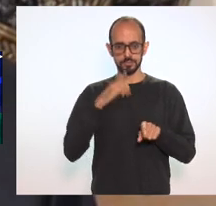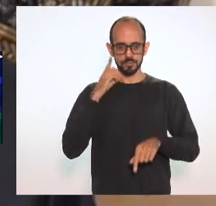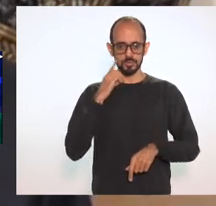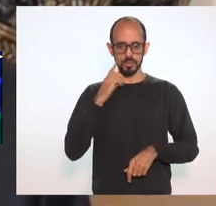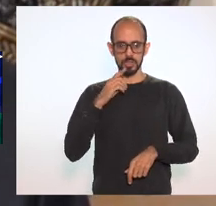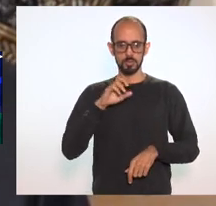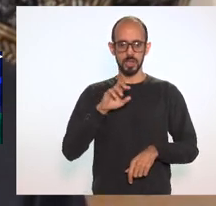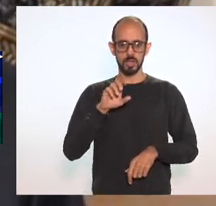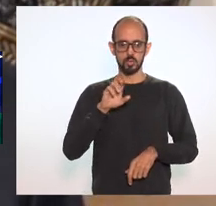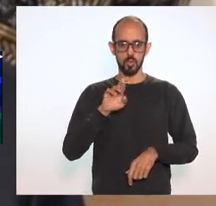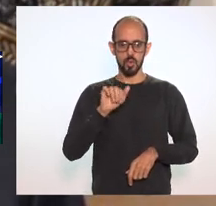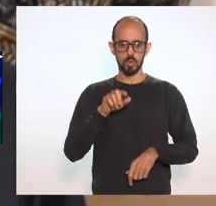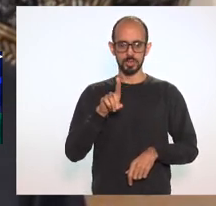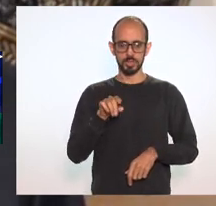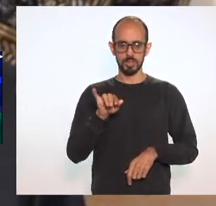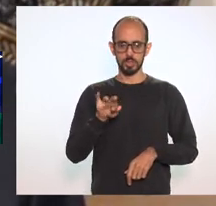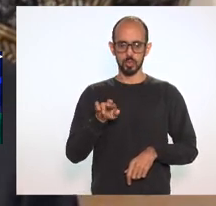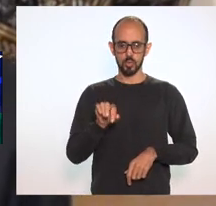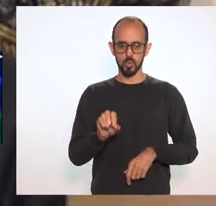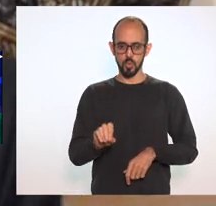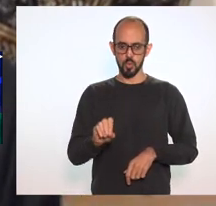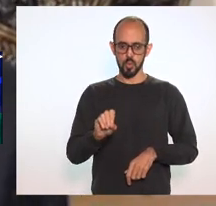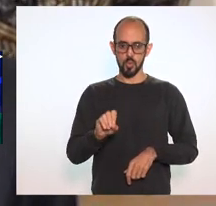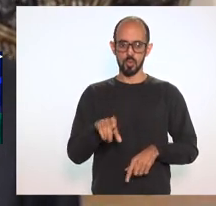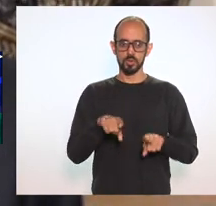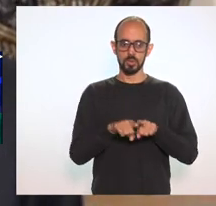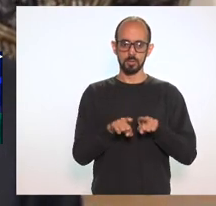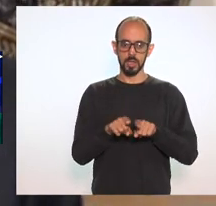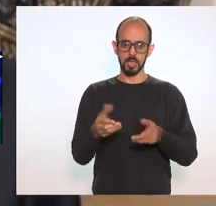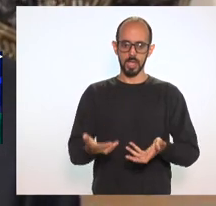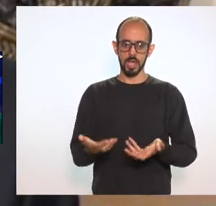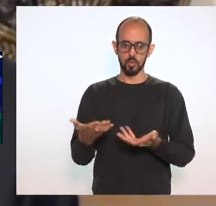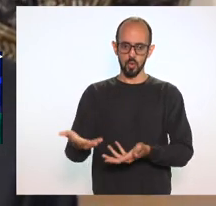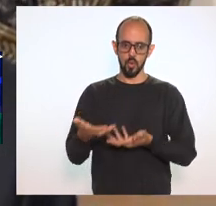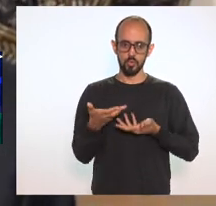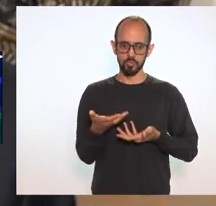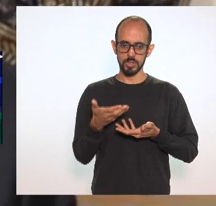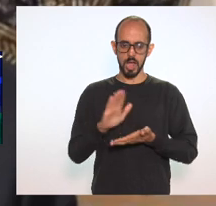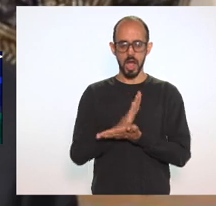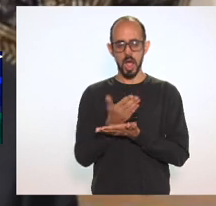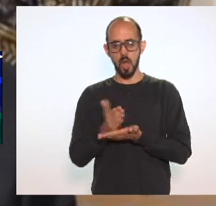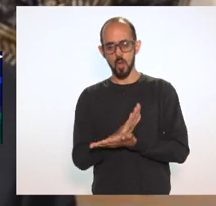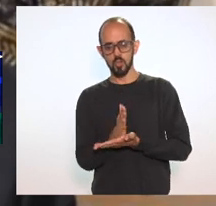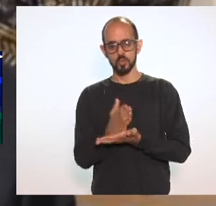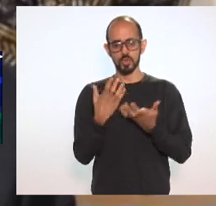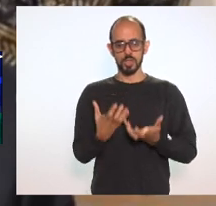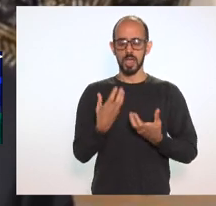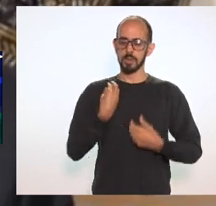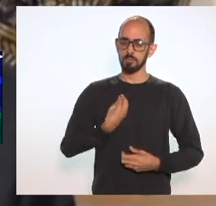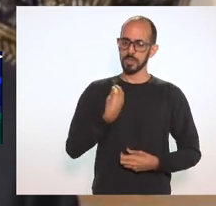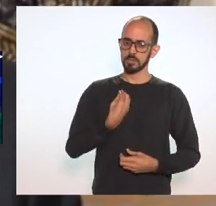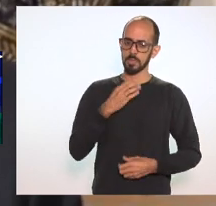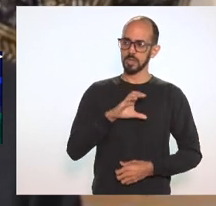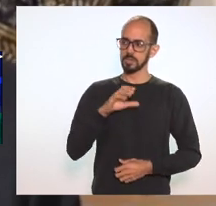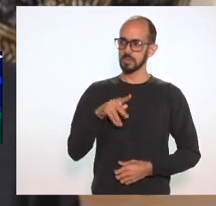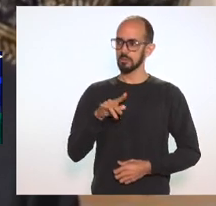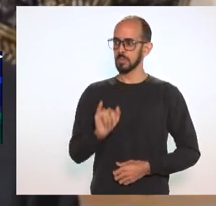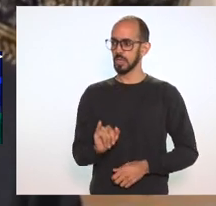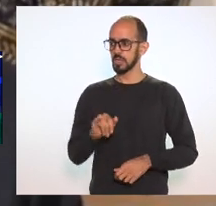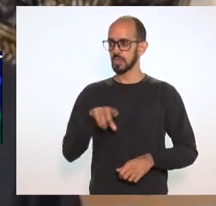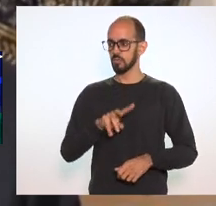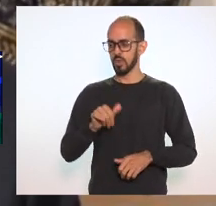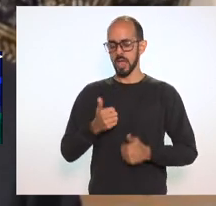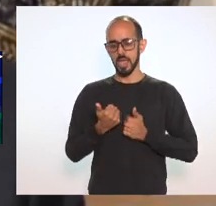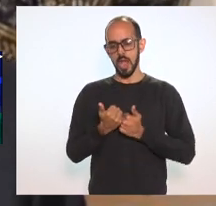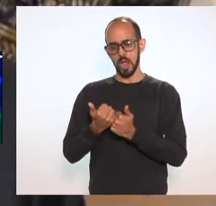Rodrigo a morrer também se colocou à disposição e quero convidar aos deputados que queiram participar dessa condição importante que